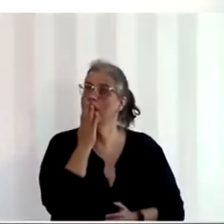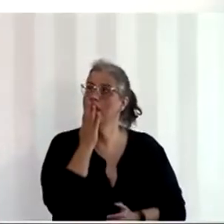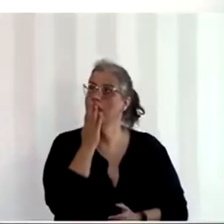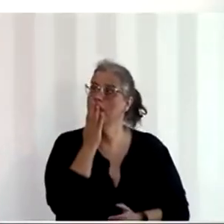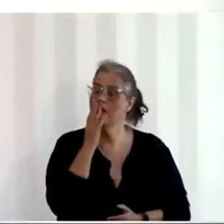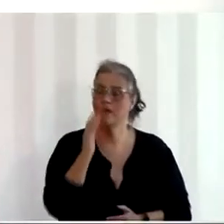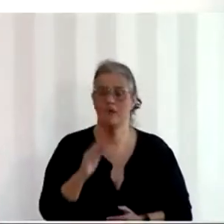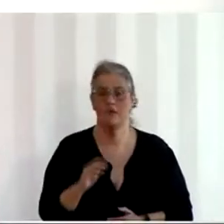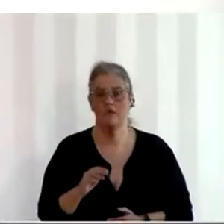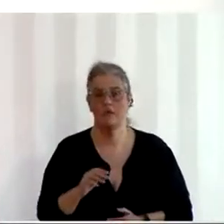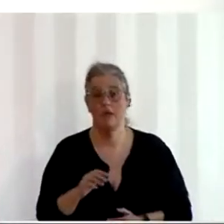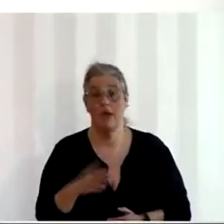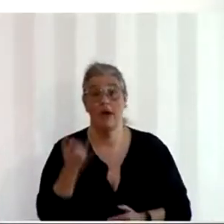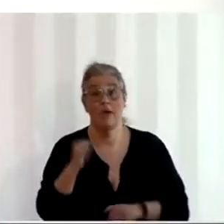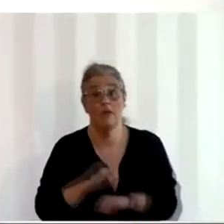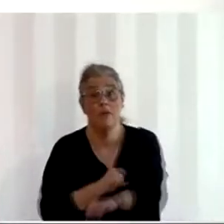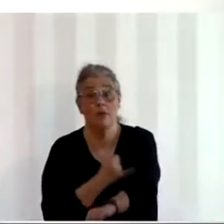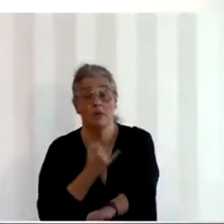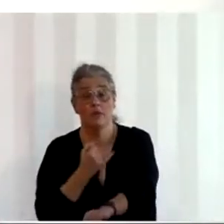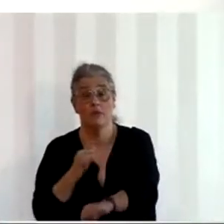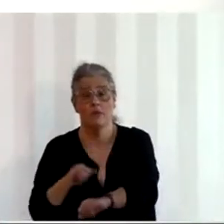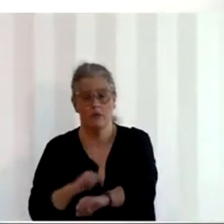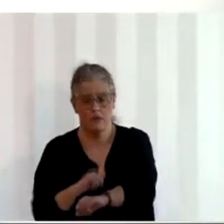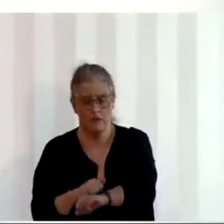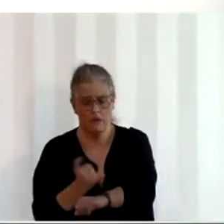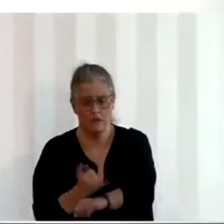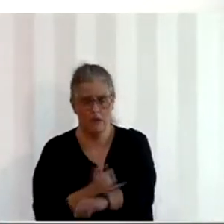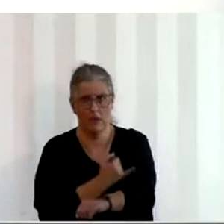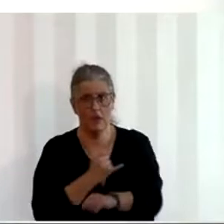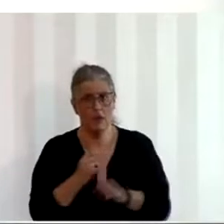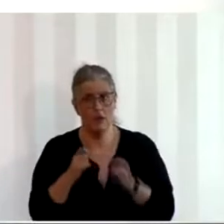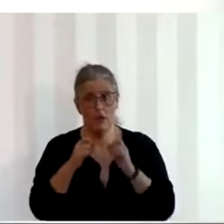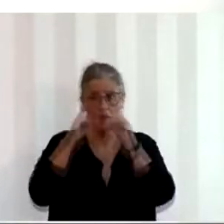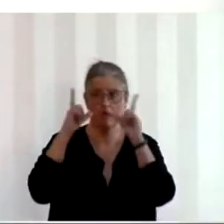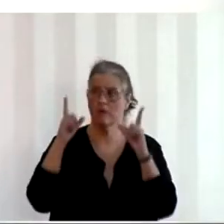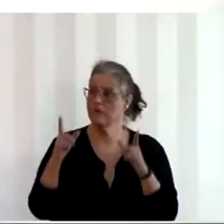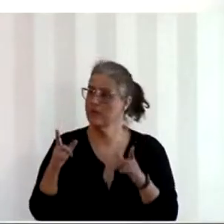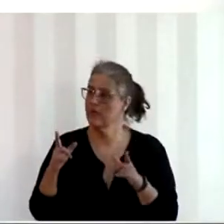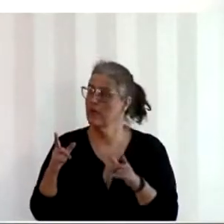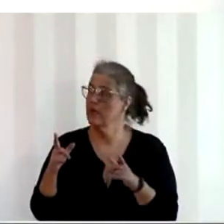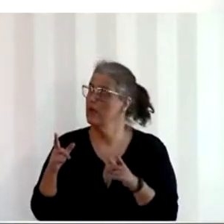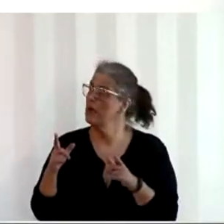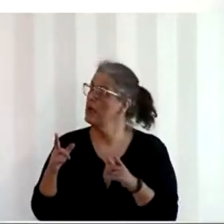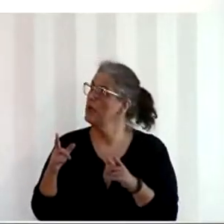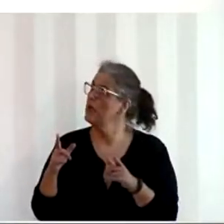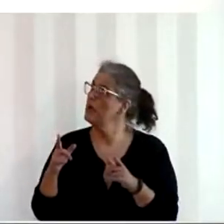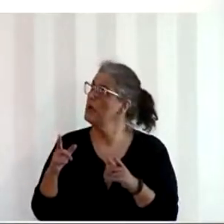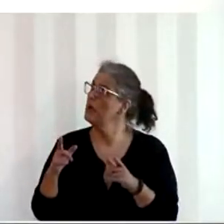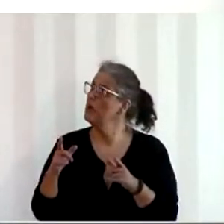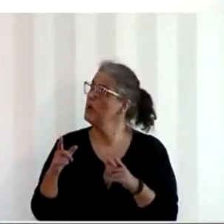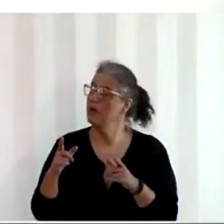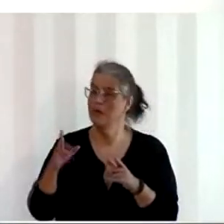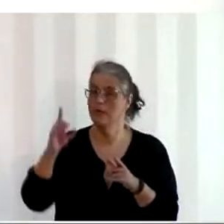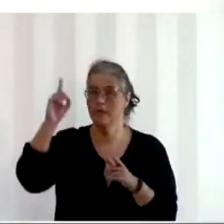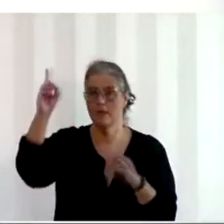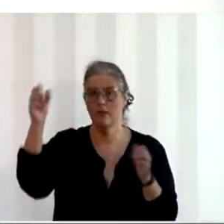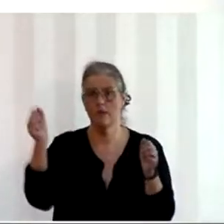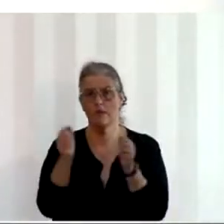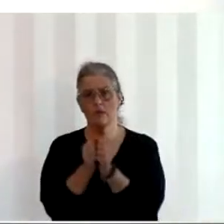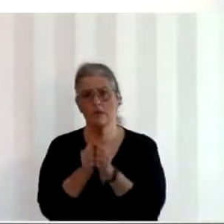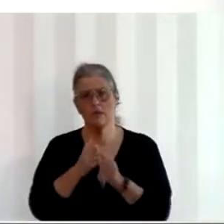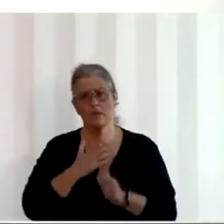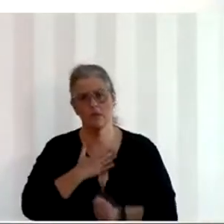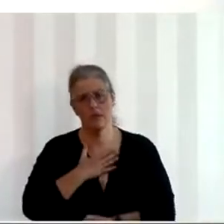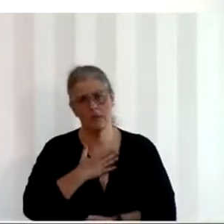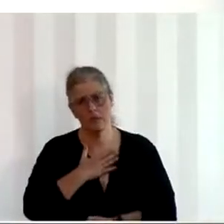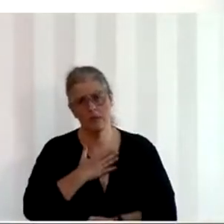aqui. Você tem consciência, meu irmão, minha irmã, que Deus é presente na sua vida, na